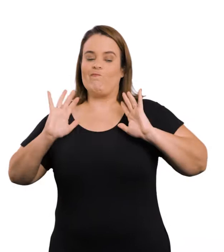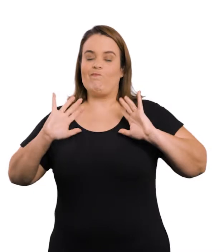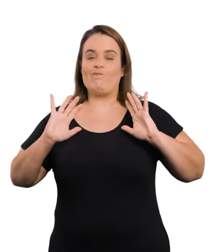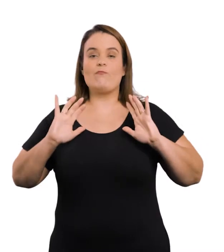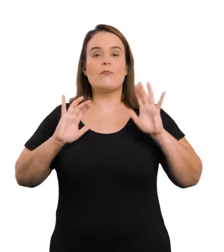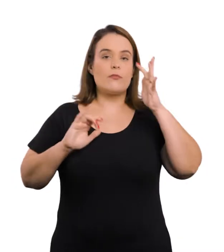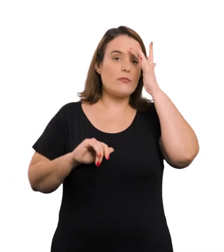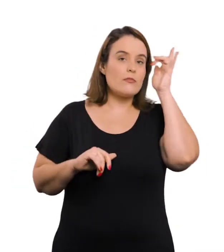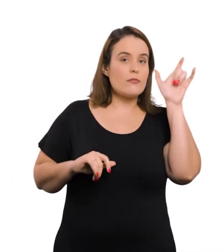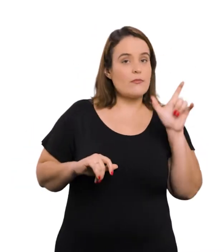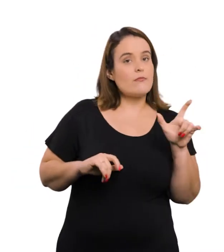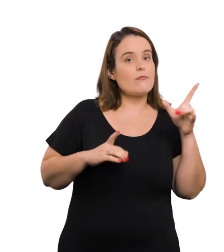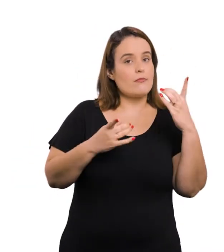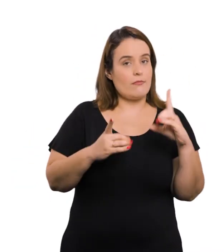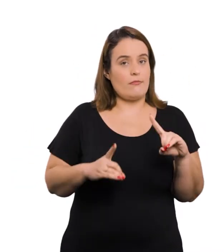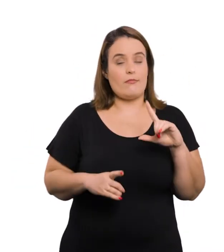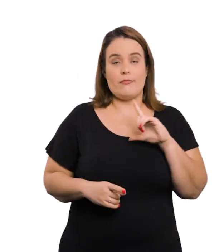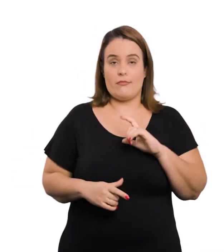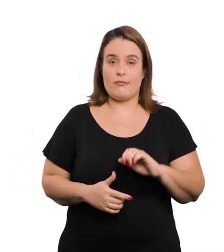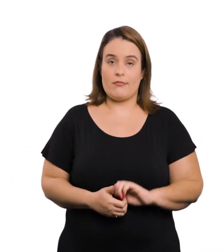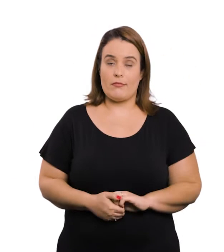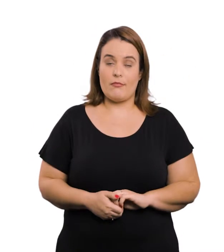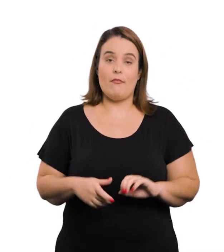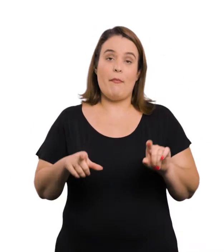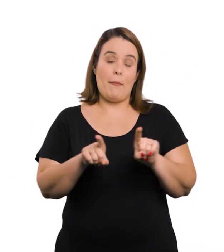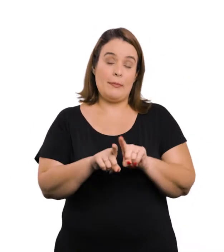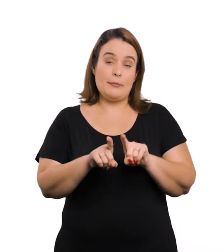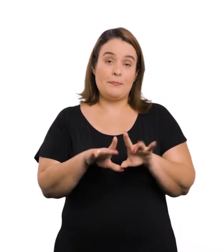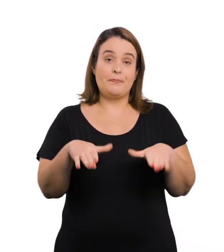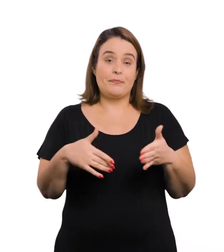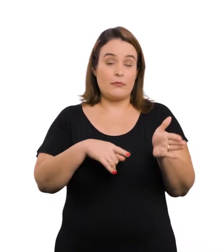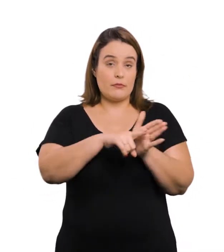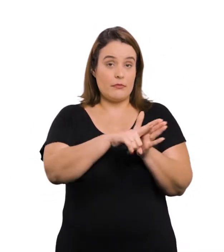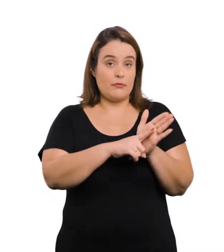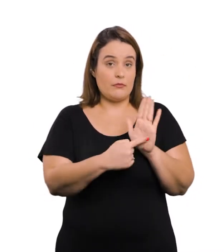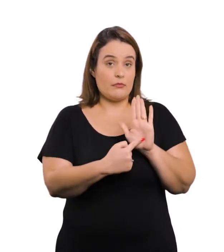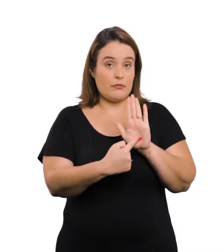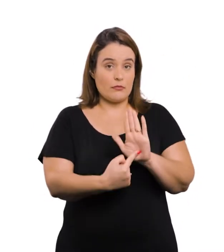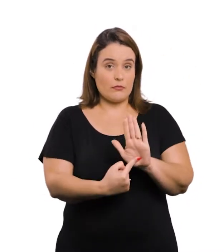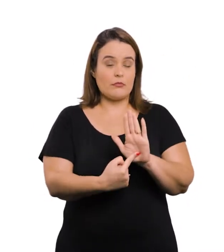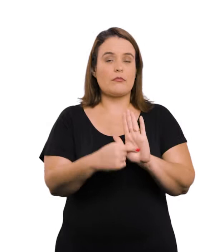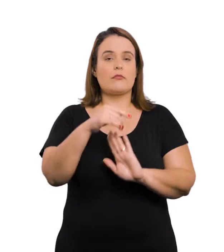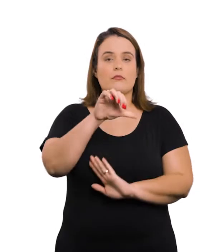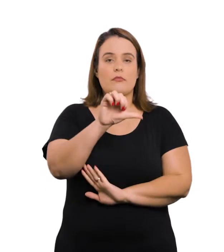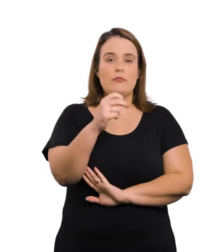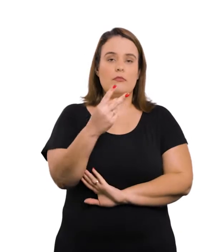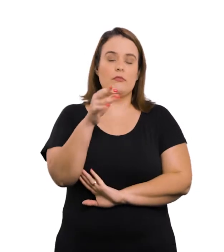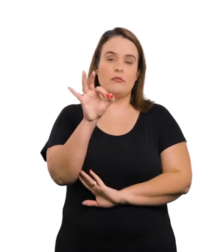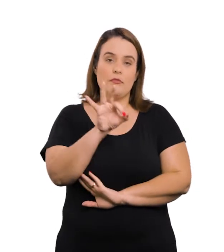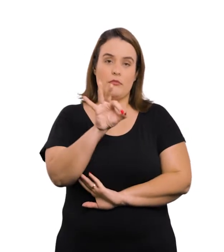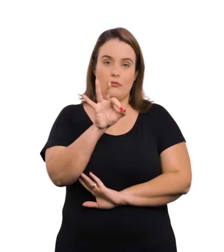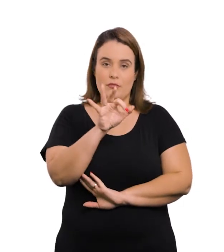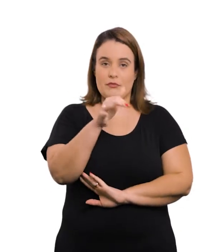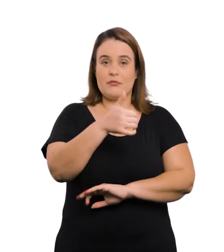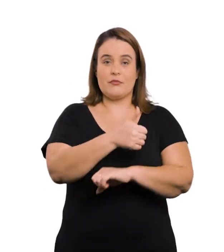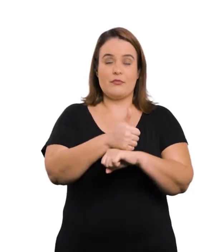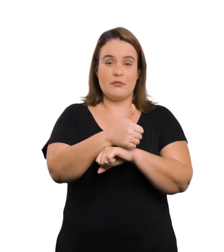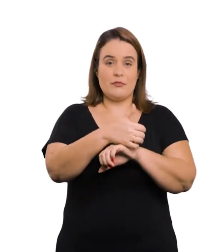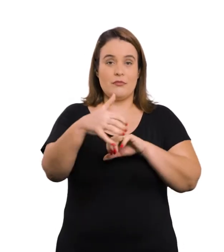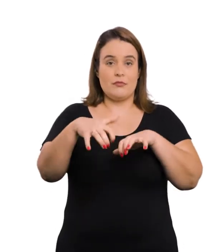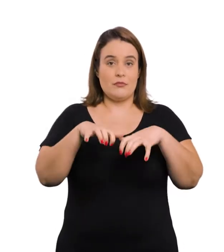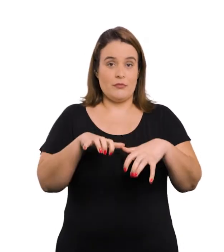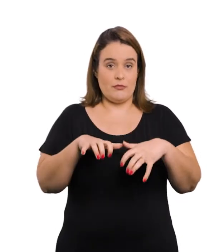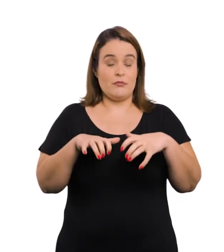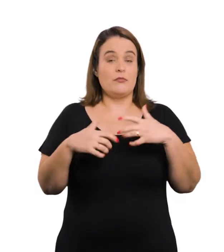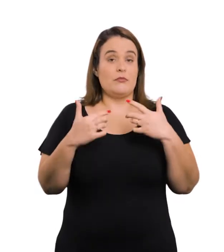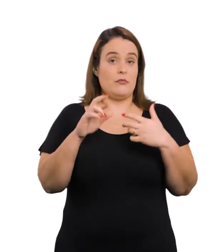é apresentado um candidato com deficiência. Além disso, essa mesma pesquisa apontou que 92% dos profissionais